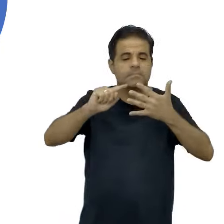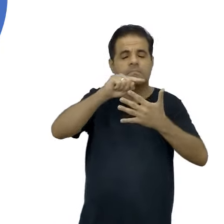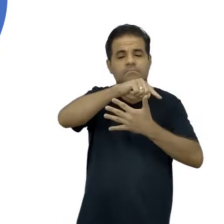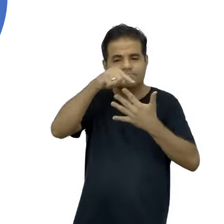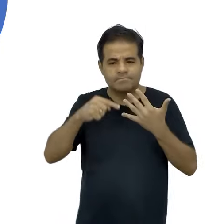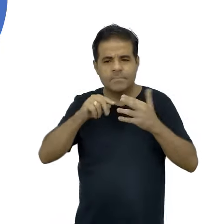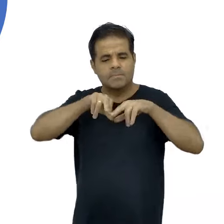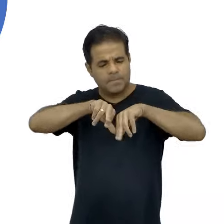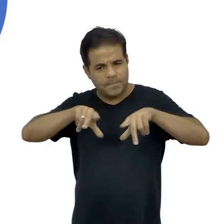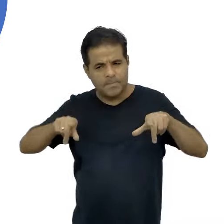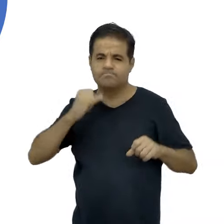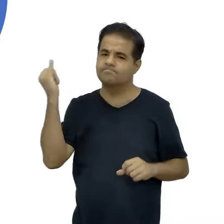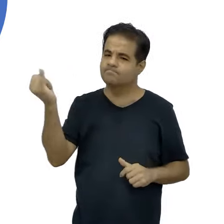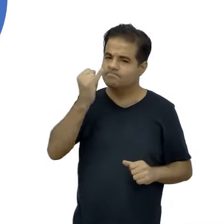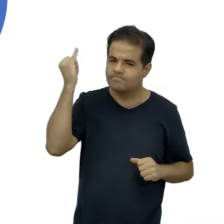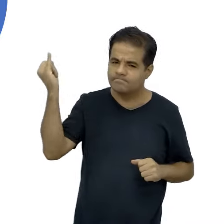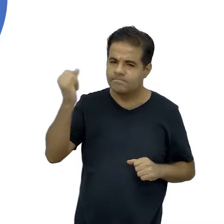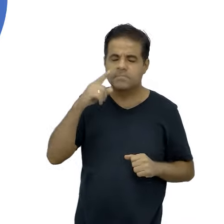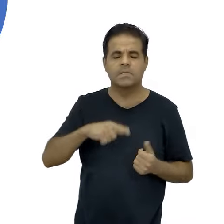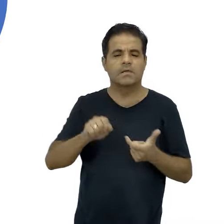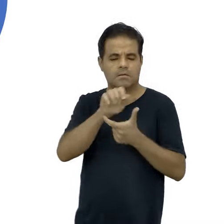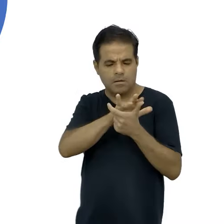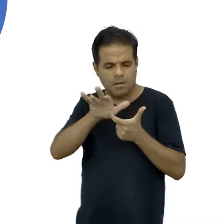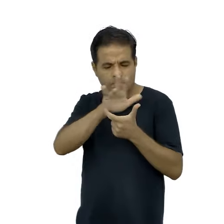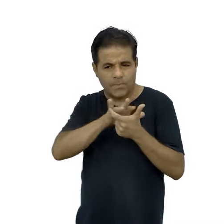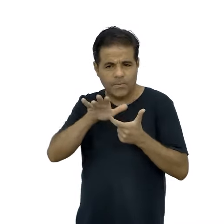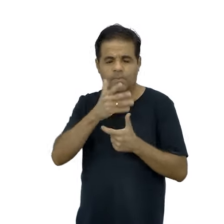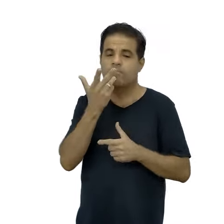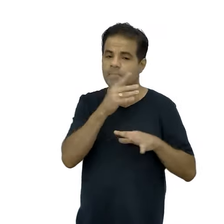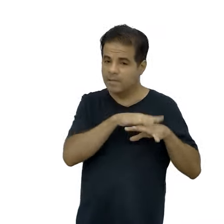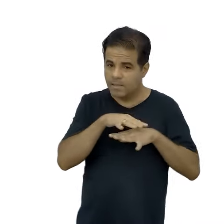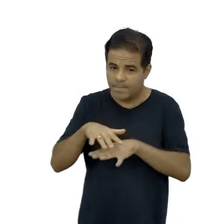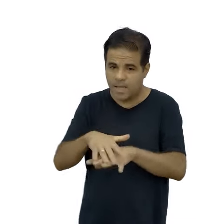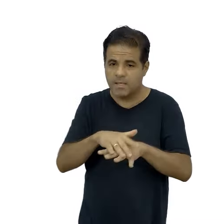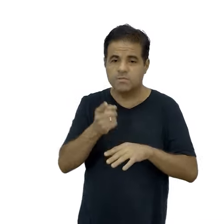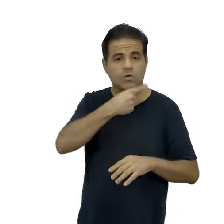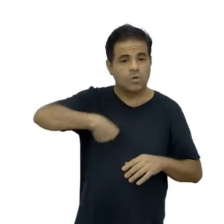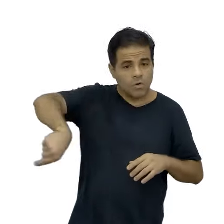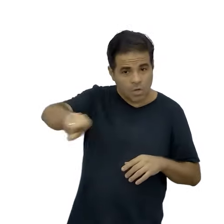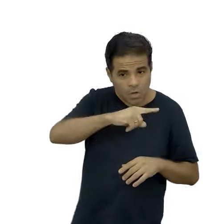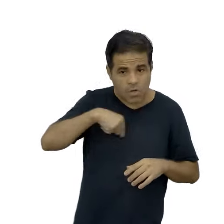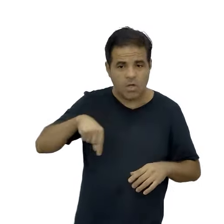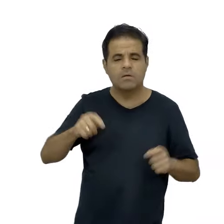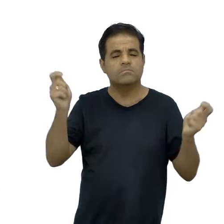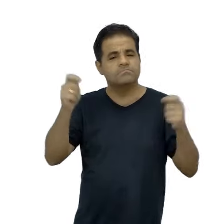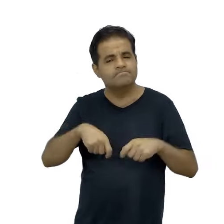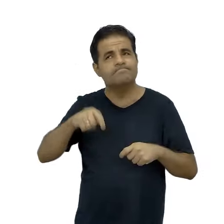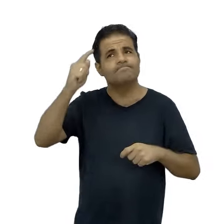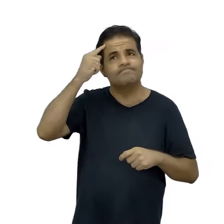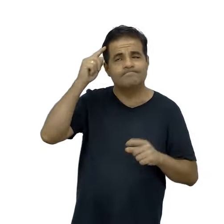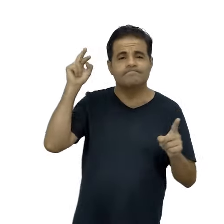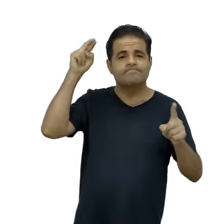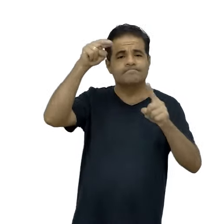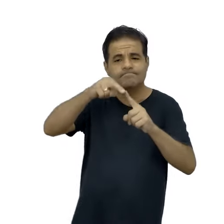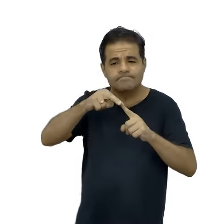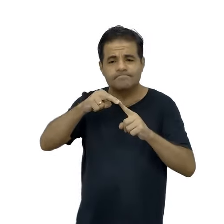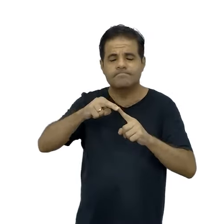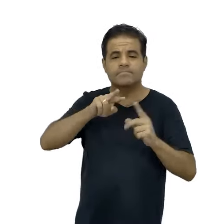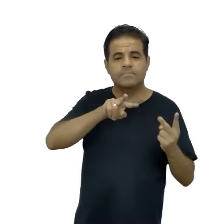nesse aspecto importantíssimo que tem o letramento matemático, nós, fazendo uma referência